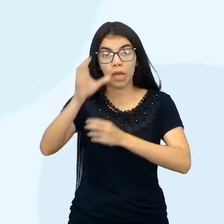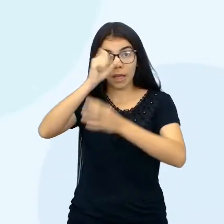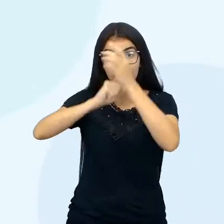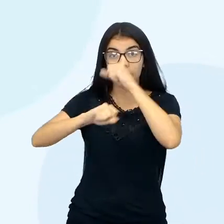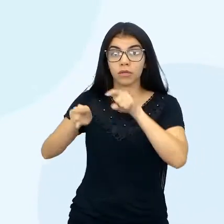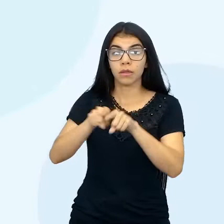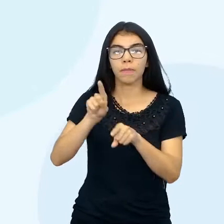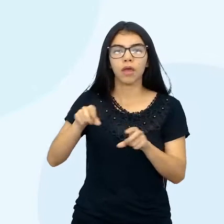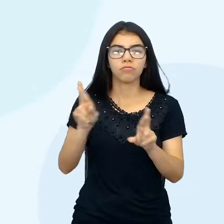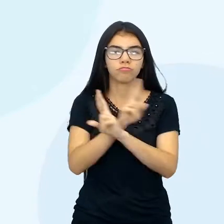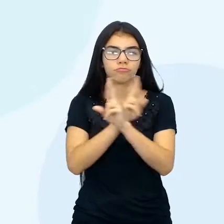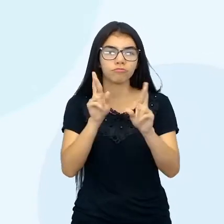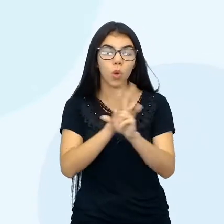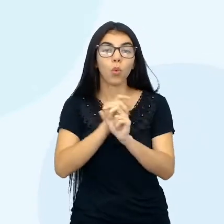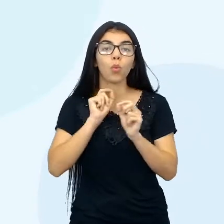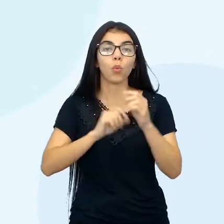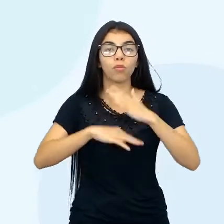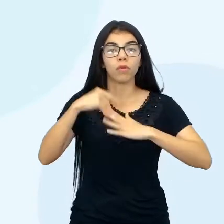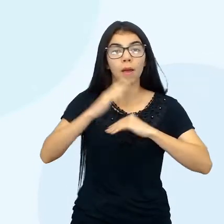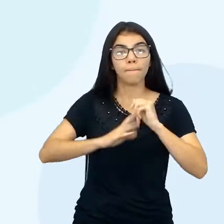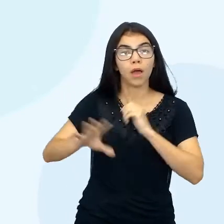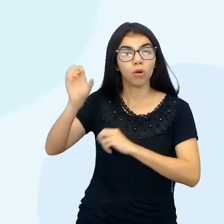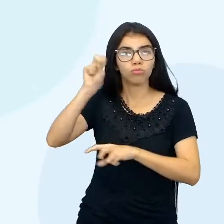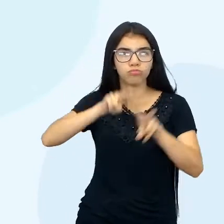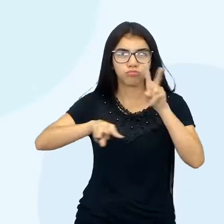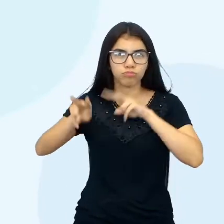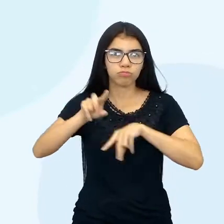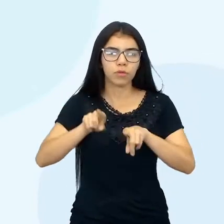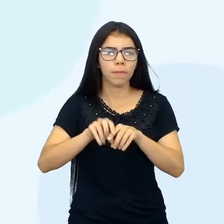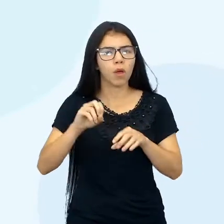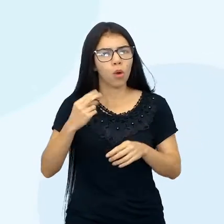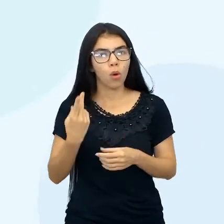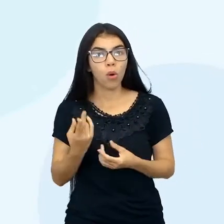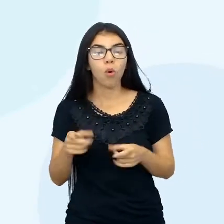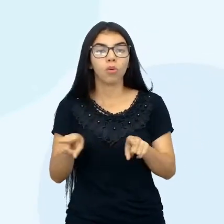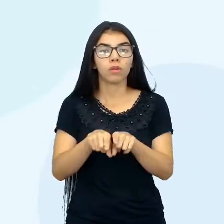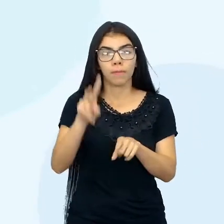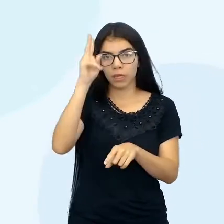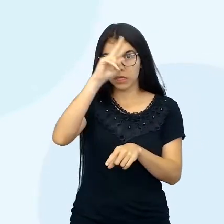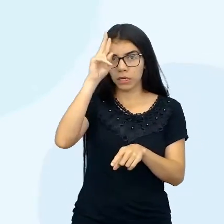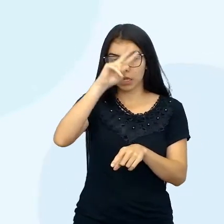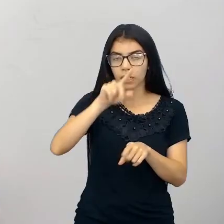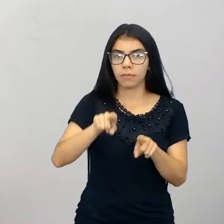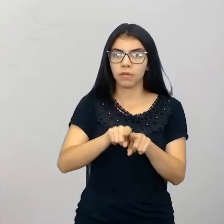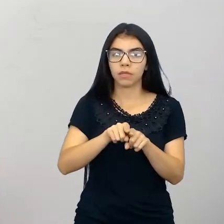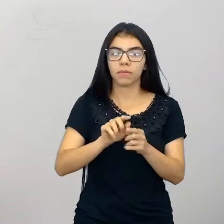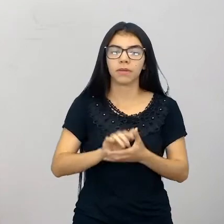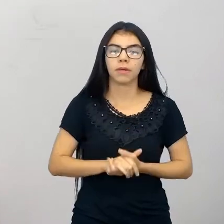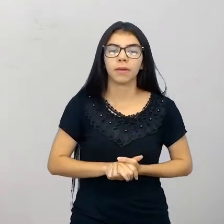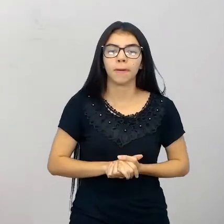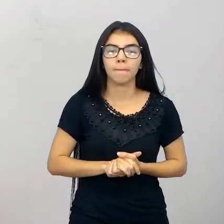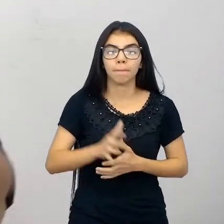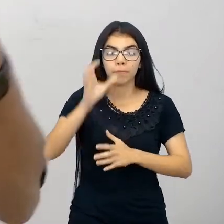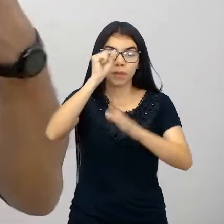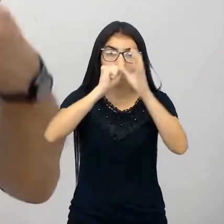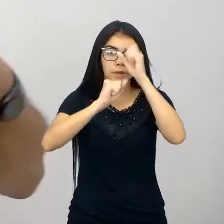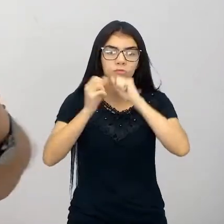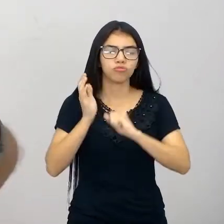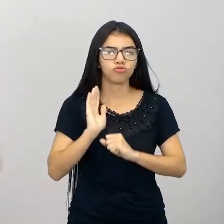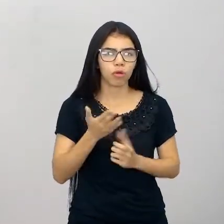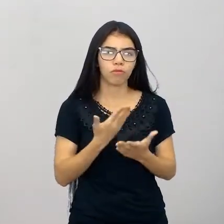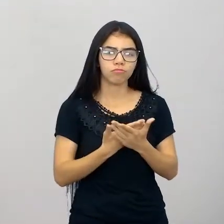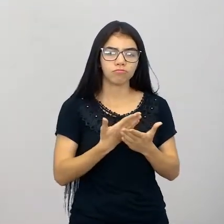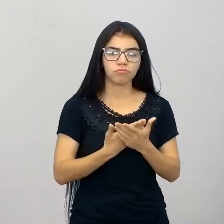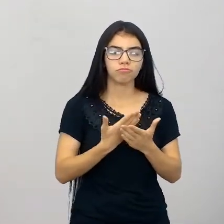aprendizado em relação às produções audiovisuais? Ou seja, retome o que você aprendeu, o que você